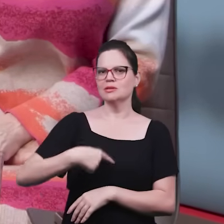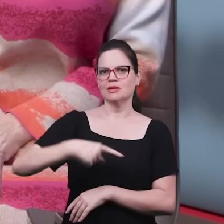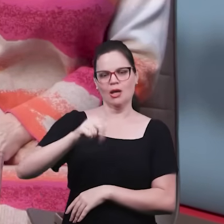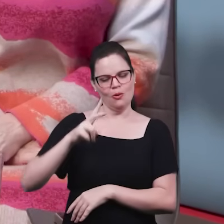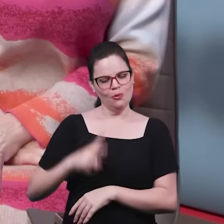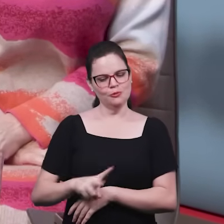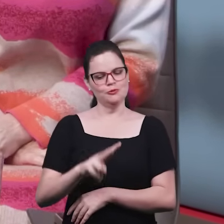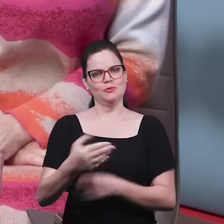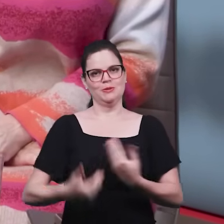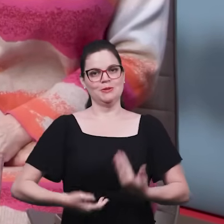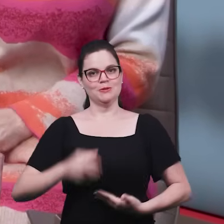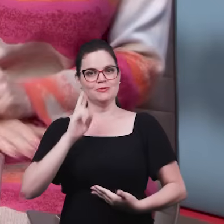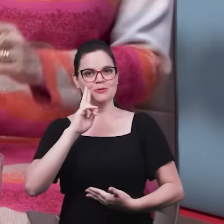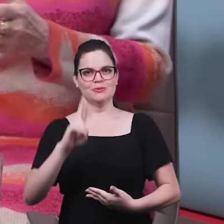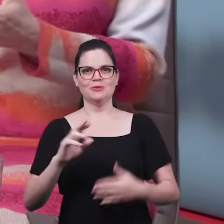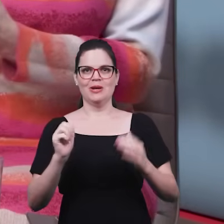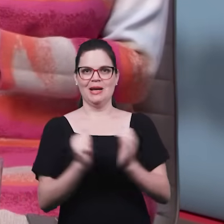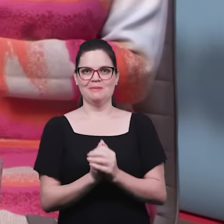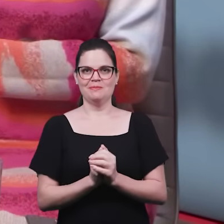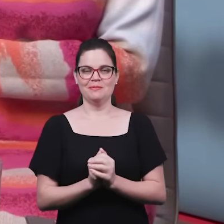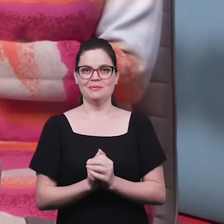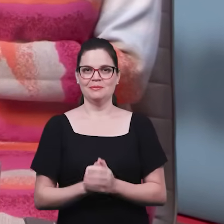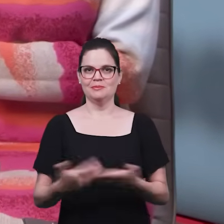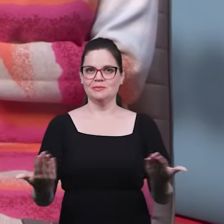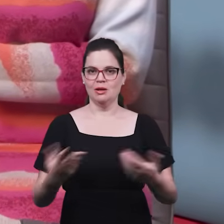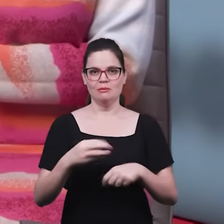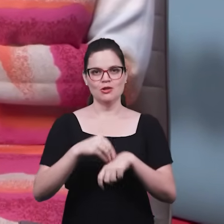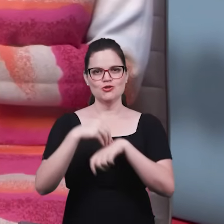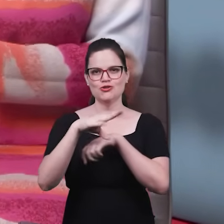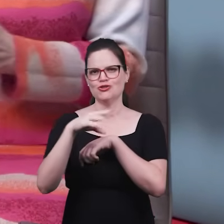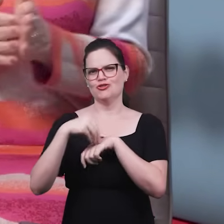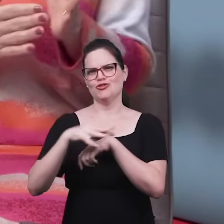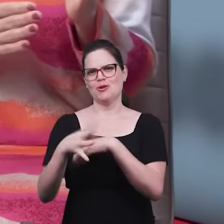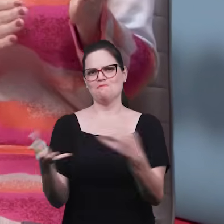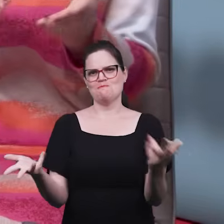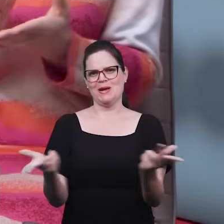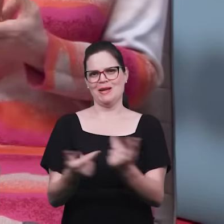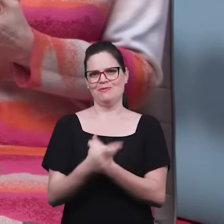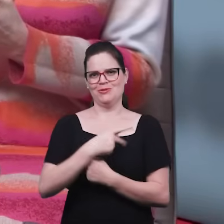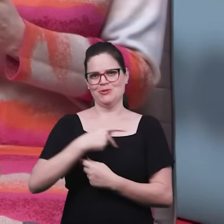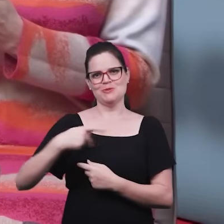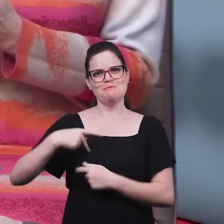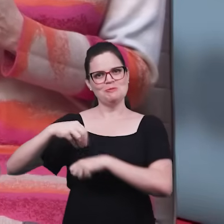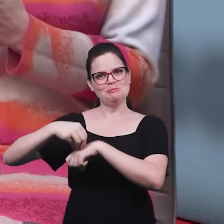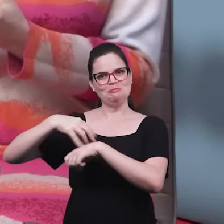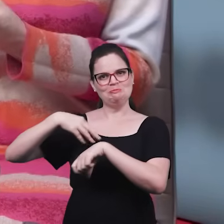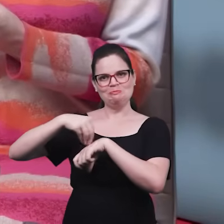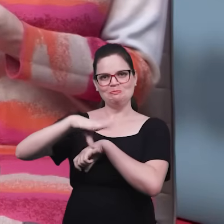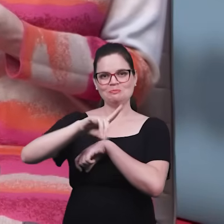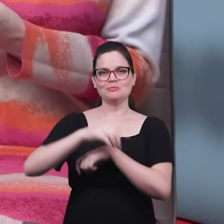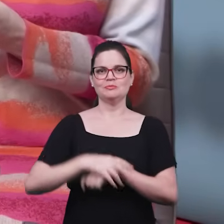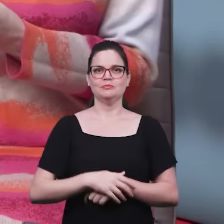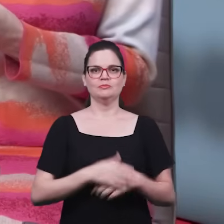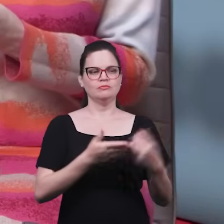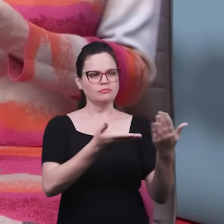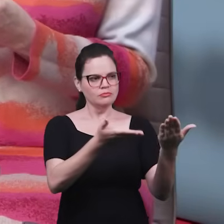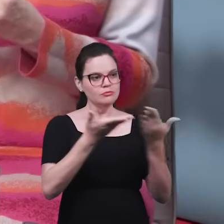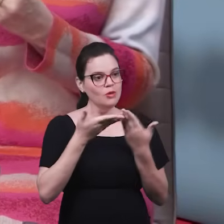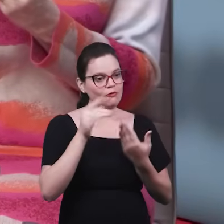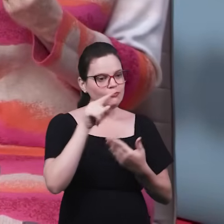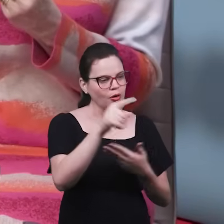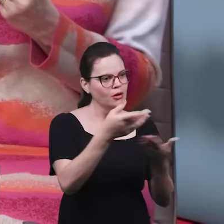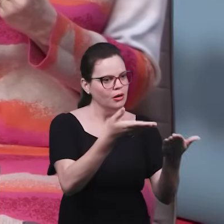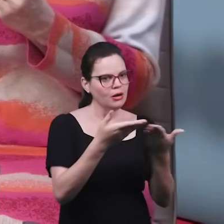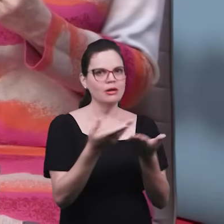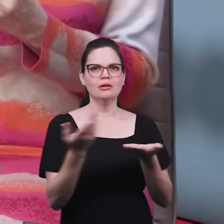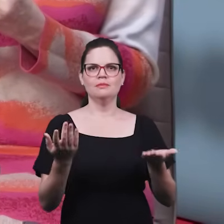né? Amém. Bom, Kézia, então essa é uma dica preciosa que o pastor Jerônimo nos concedeu, né? Fazermos o convite